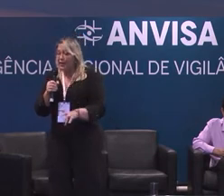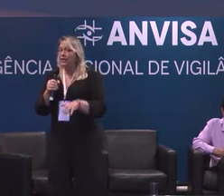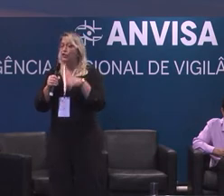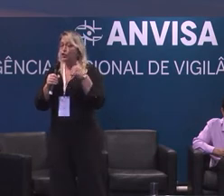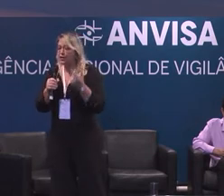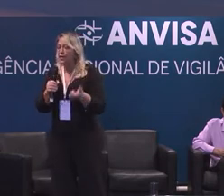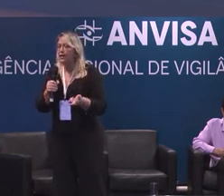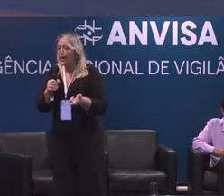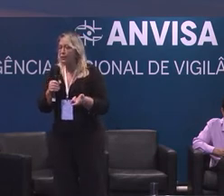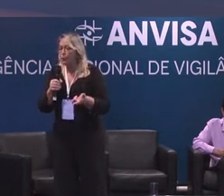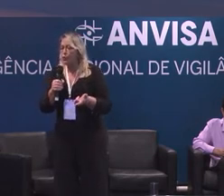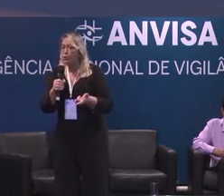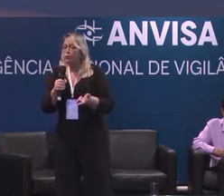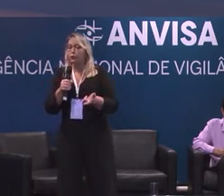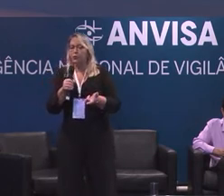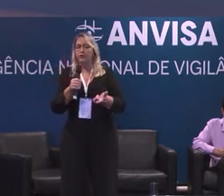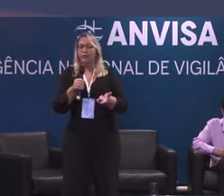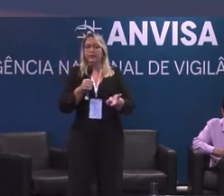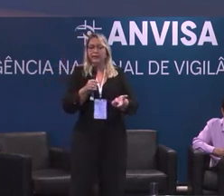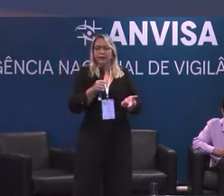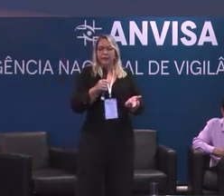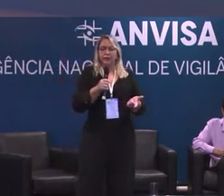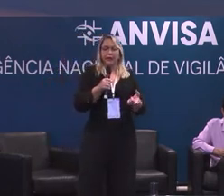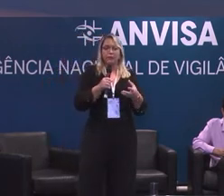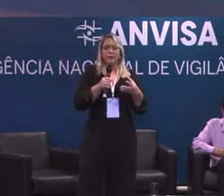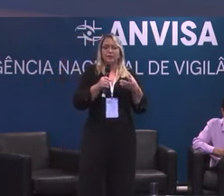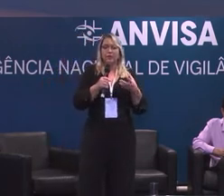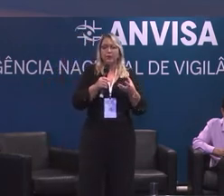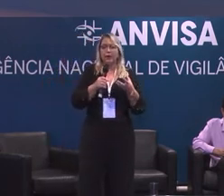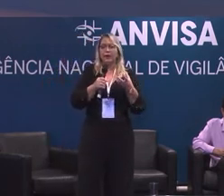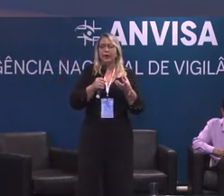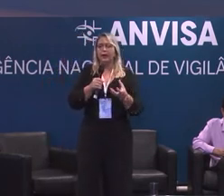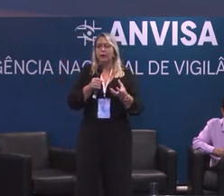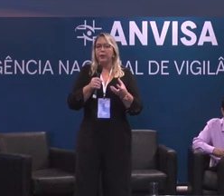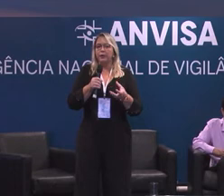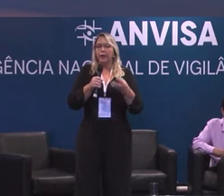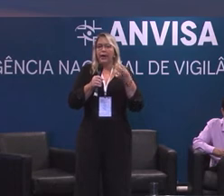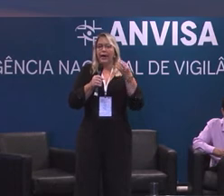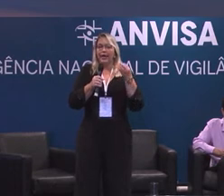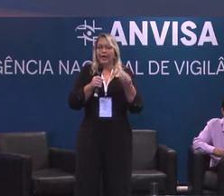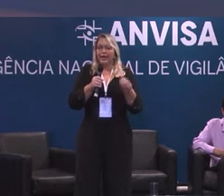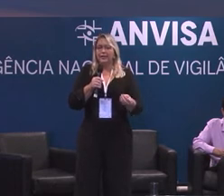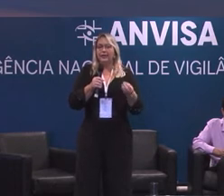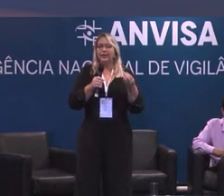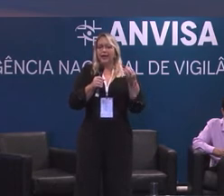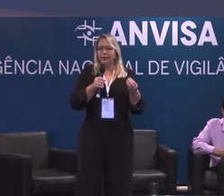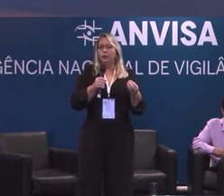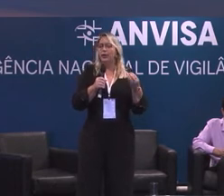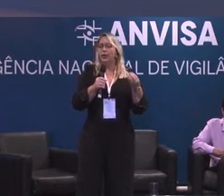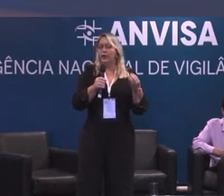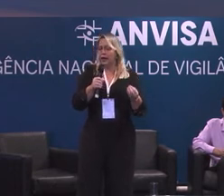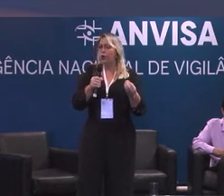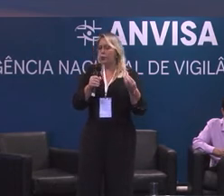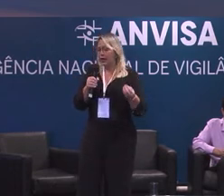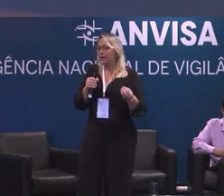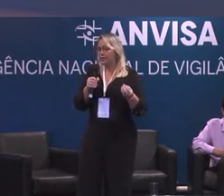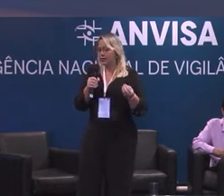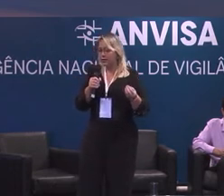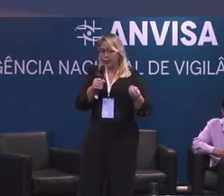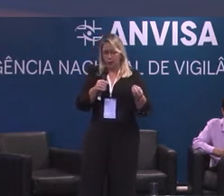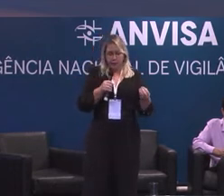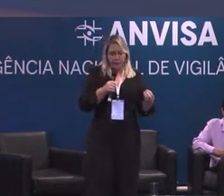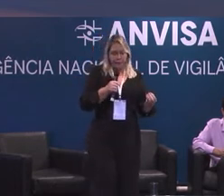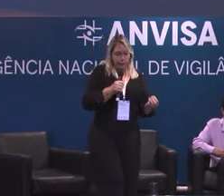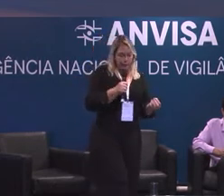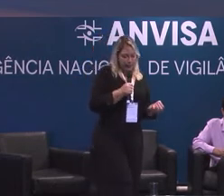o que a sociedade podia ou não podia fazer. Então, se viu ali, naquele momento, a necessidade do que é comunicação em